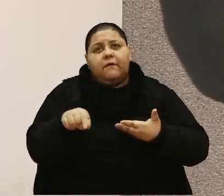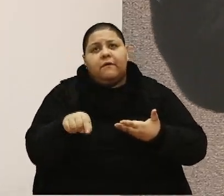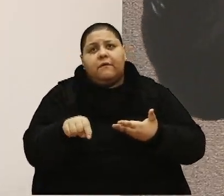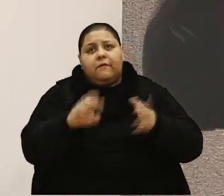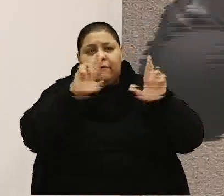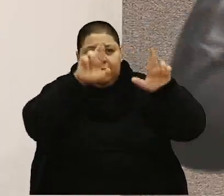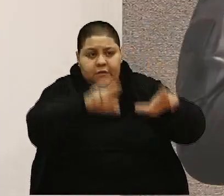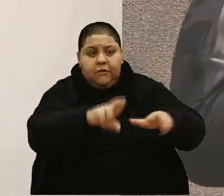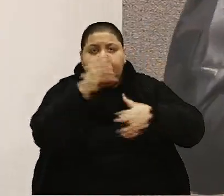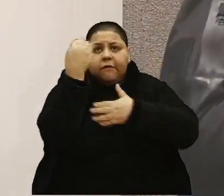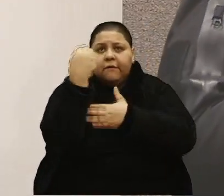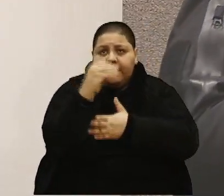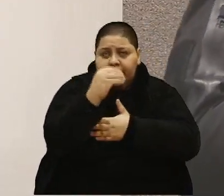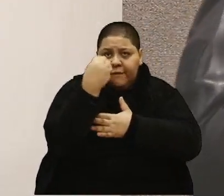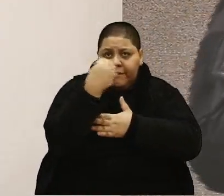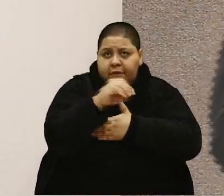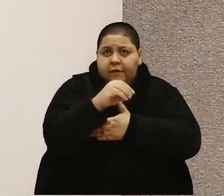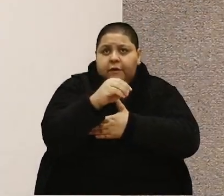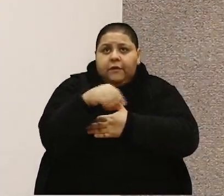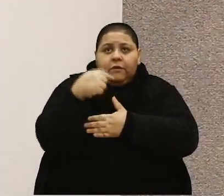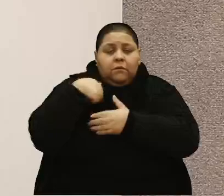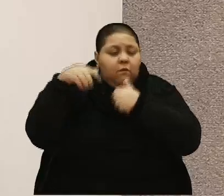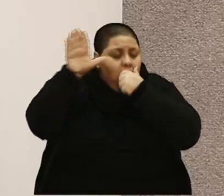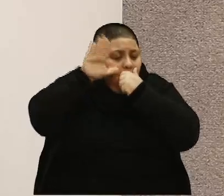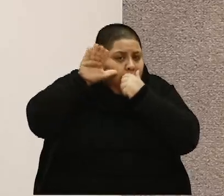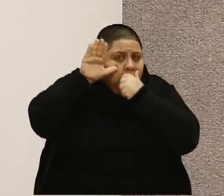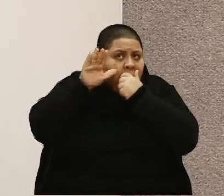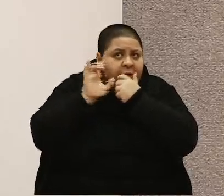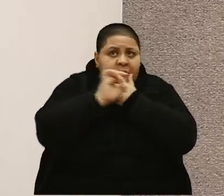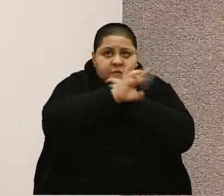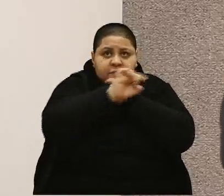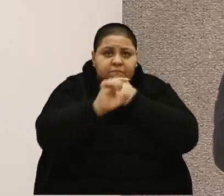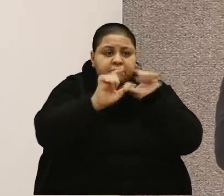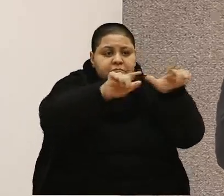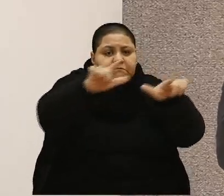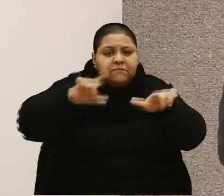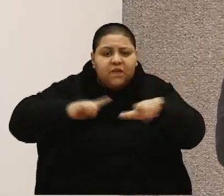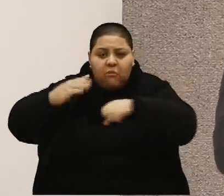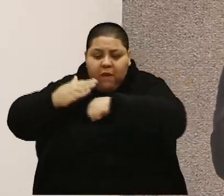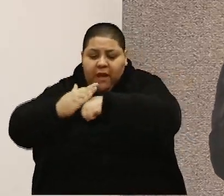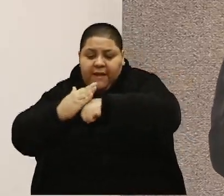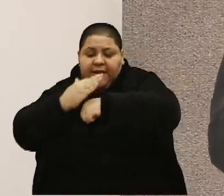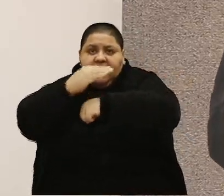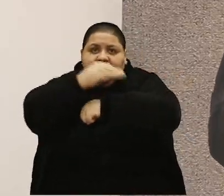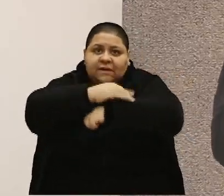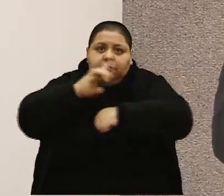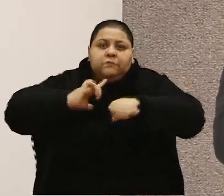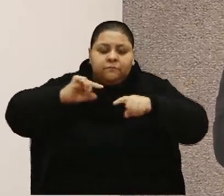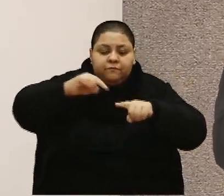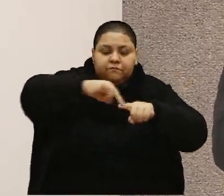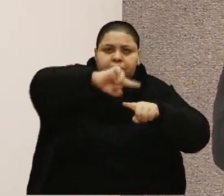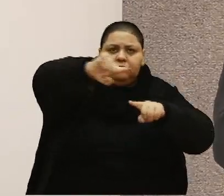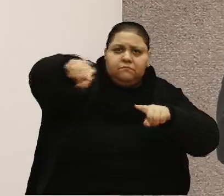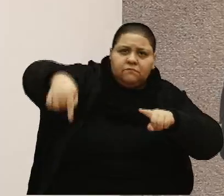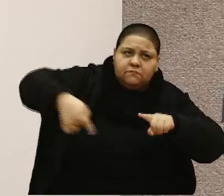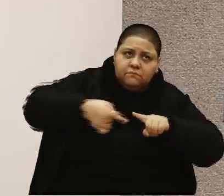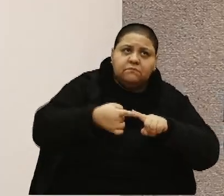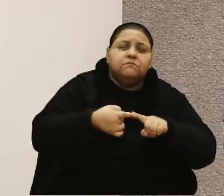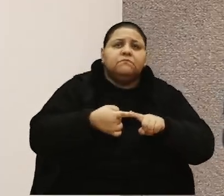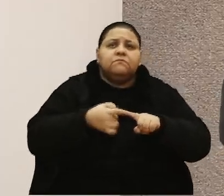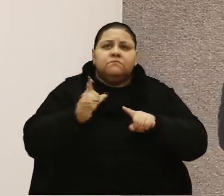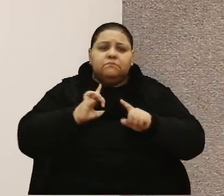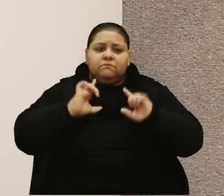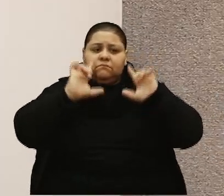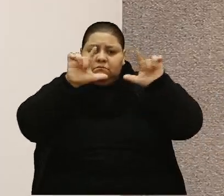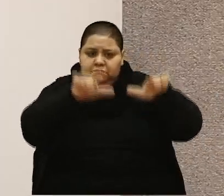região metropolitana, nós observamos que cada canto tem uma elevada, tem uma rotatória, tem um